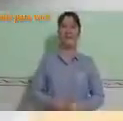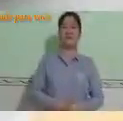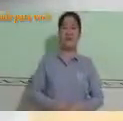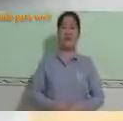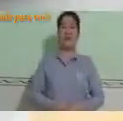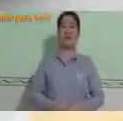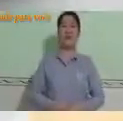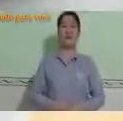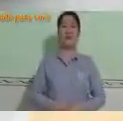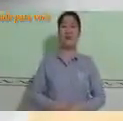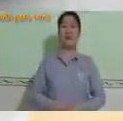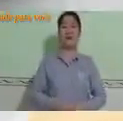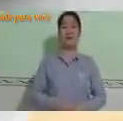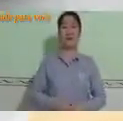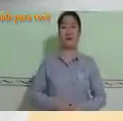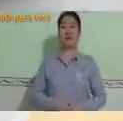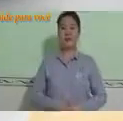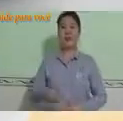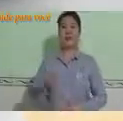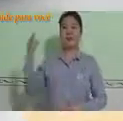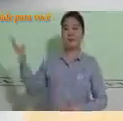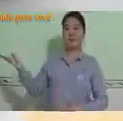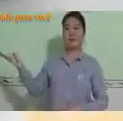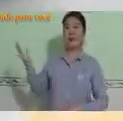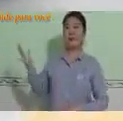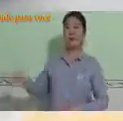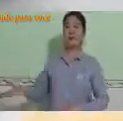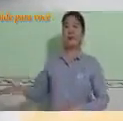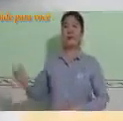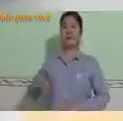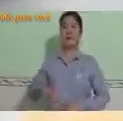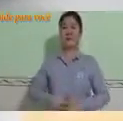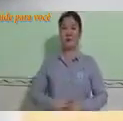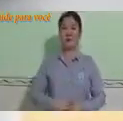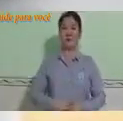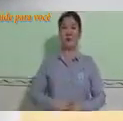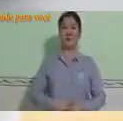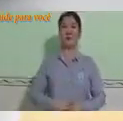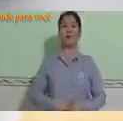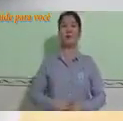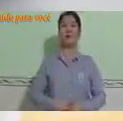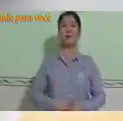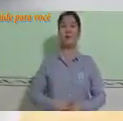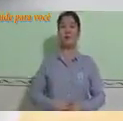COMOTOMAROSORO CASEIRO deve-se tomar o Zoro caseiro no mesmo dia do seu preparo em pequenos goles ao longo do dia.